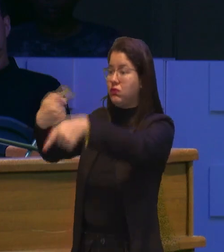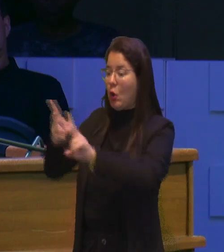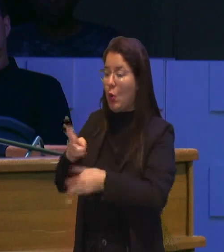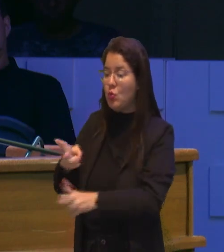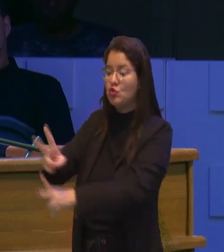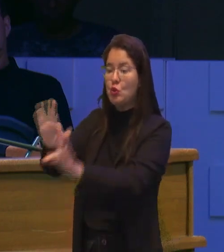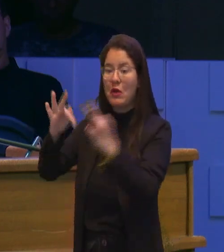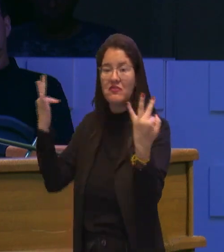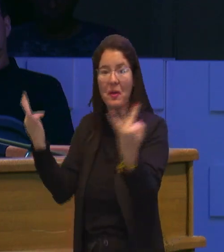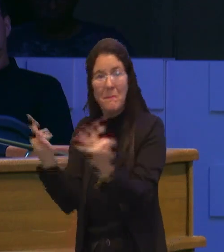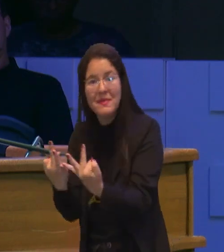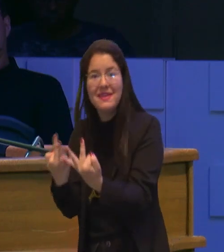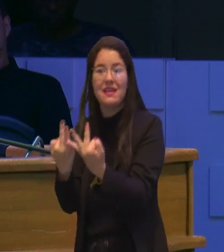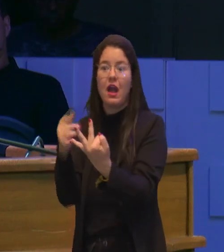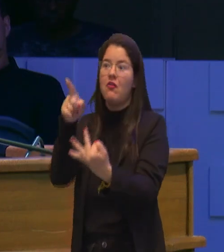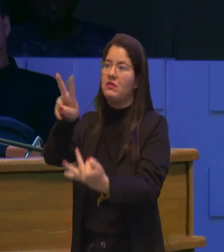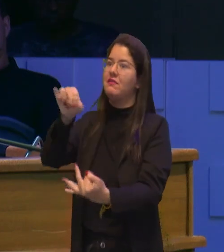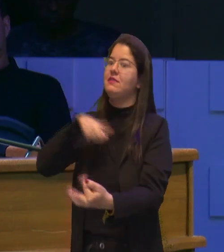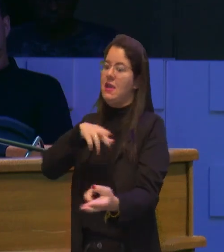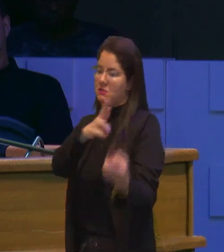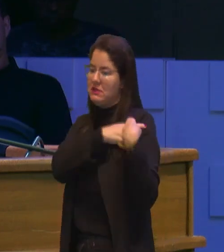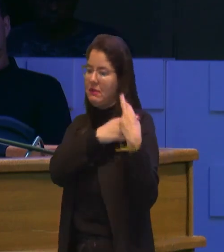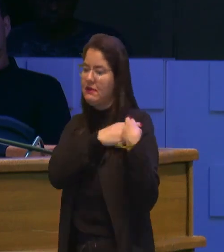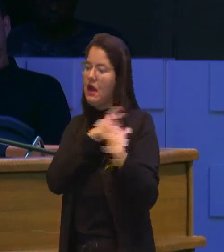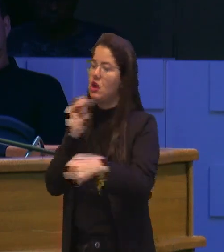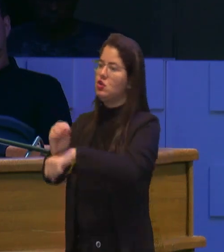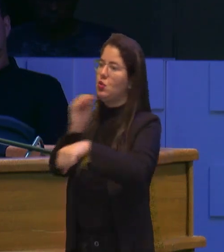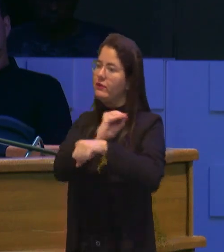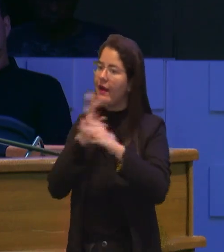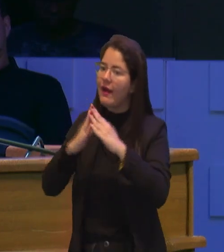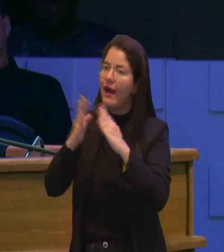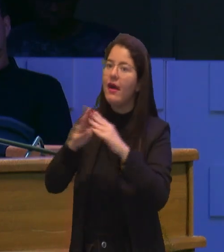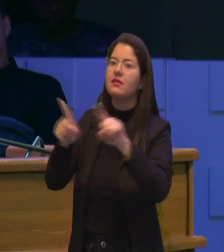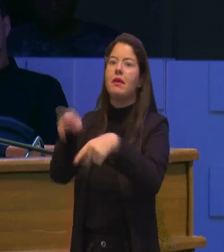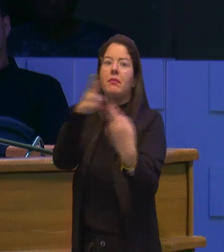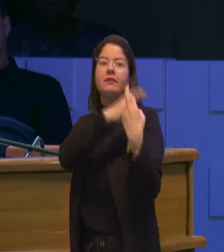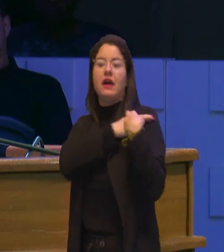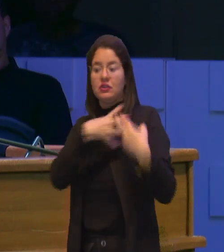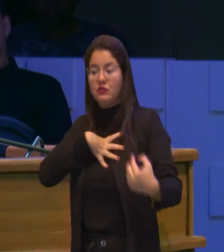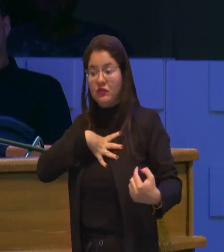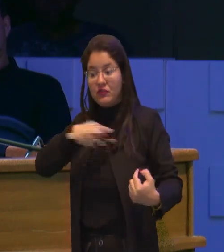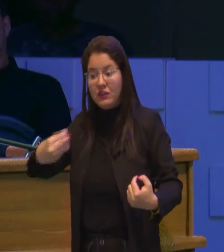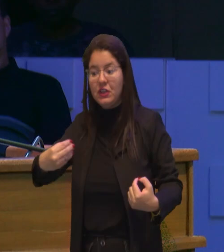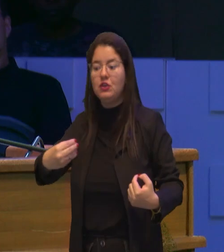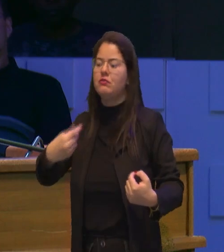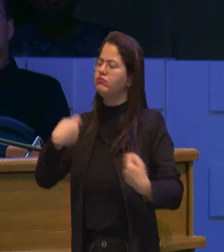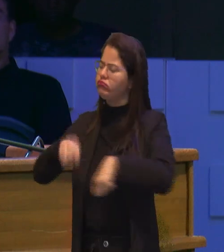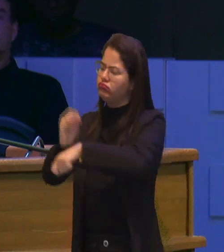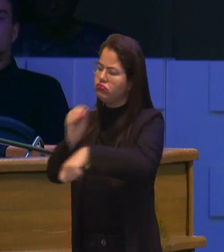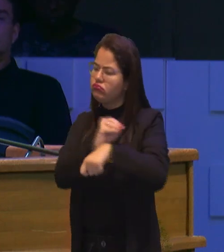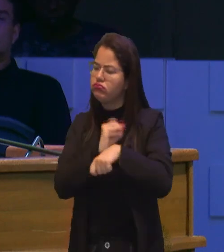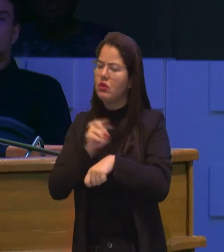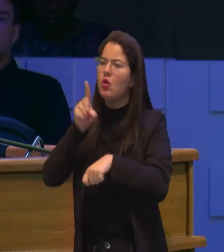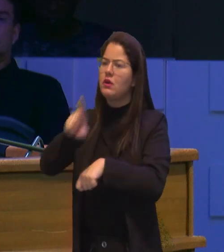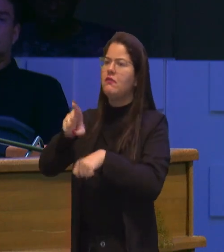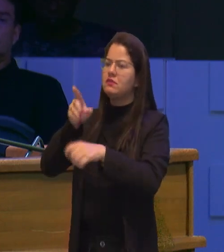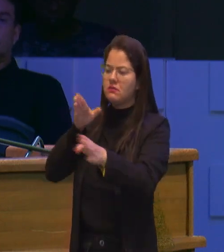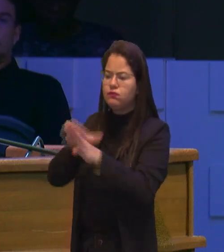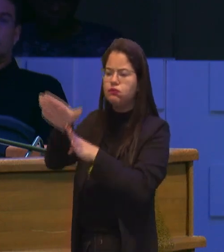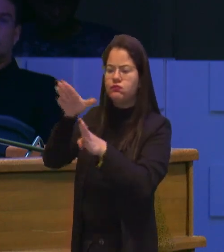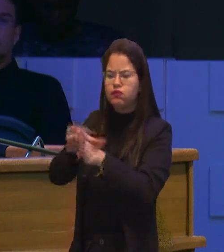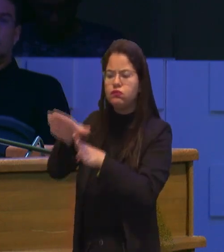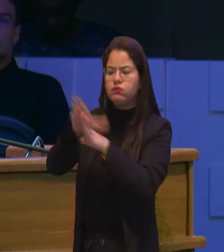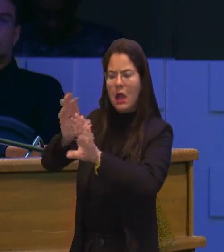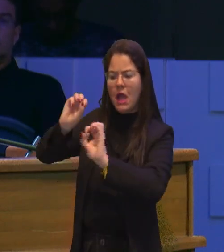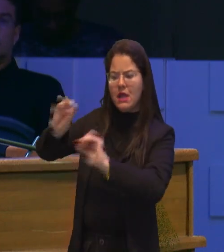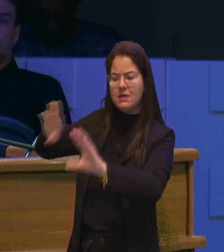processo. E você será responsável pelo seu lar, pelos filhos que irão nascer com responsabilidade, para que você transmita esta identidade